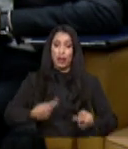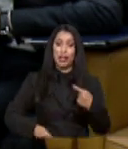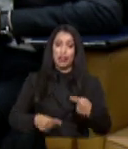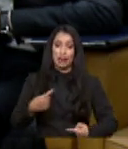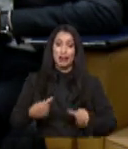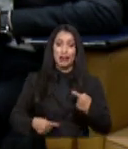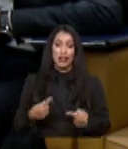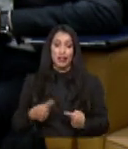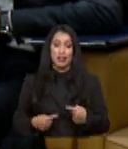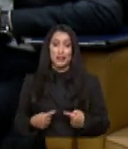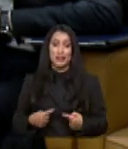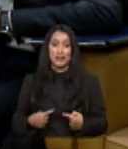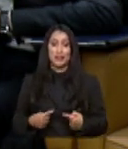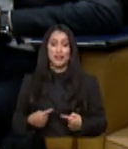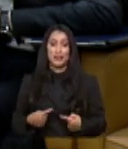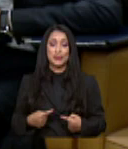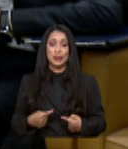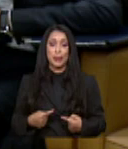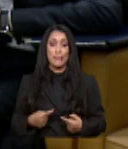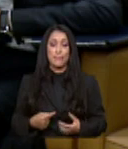não se comportam